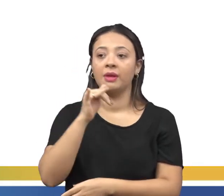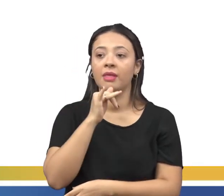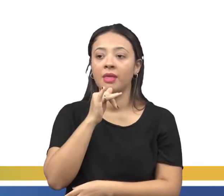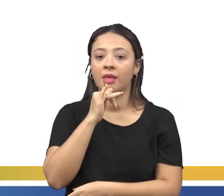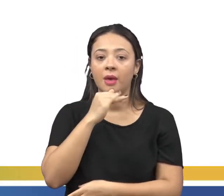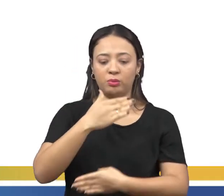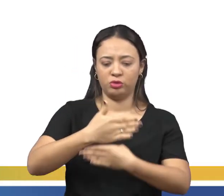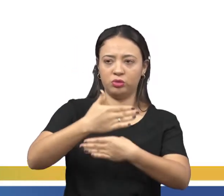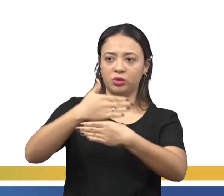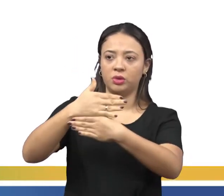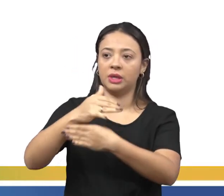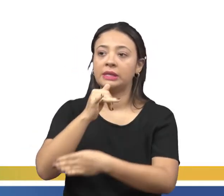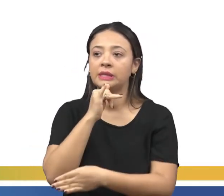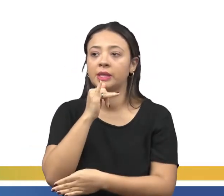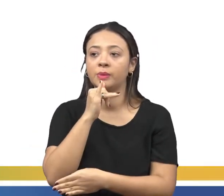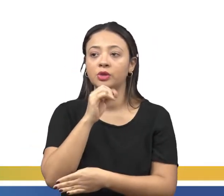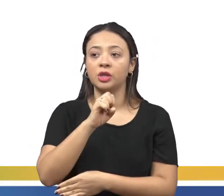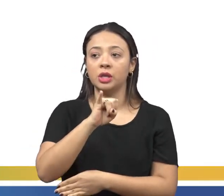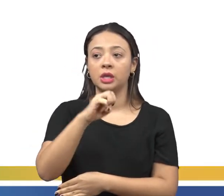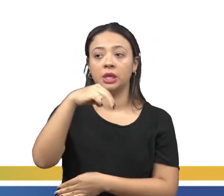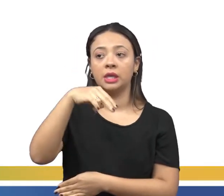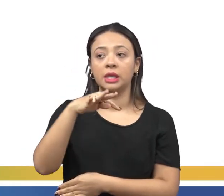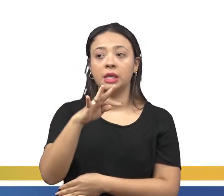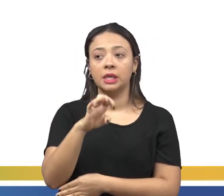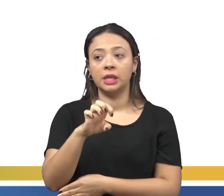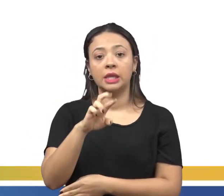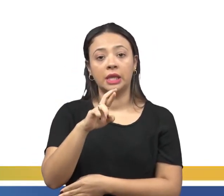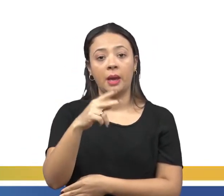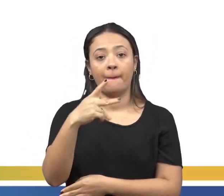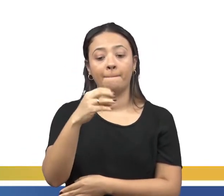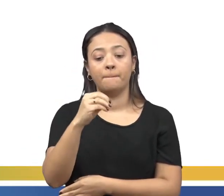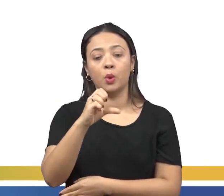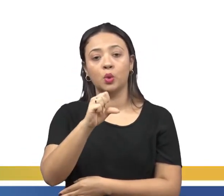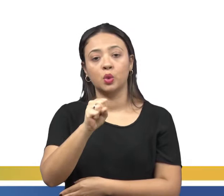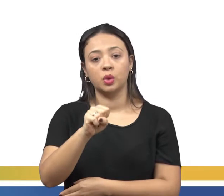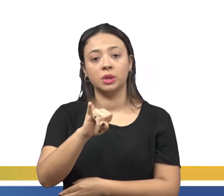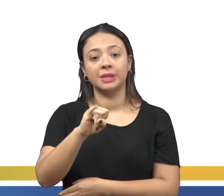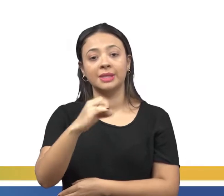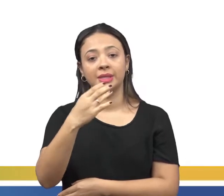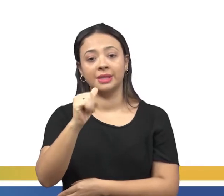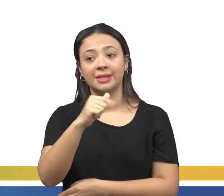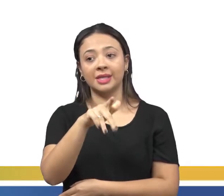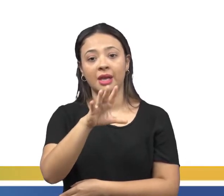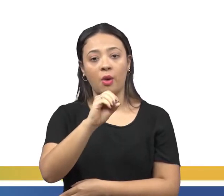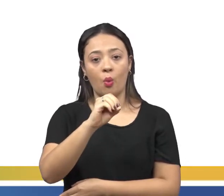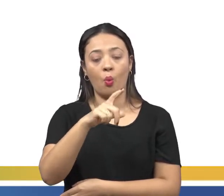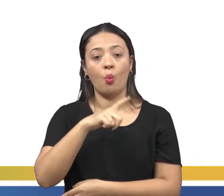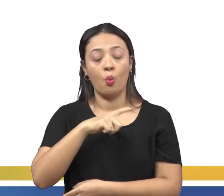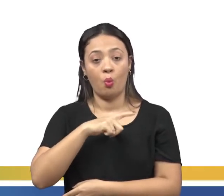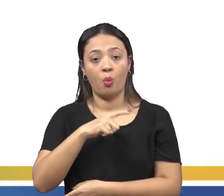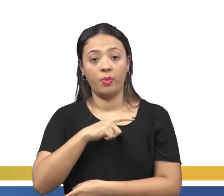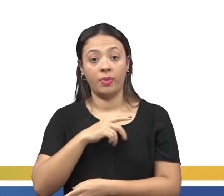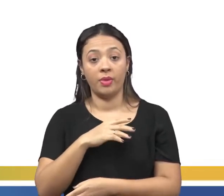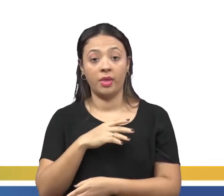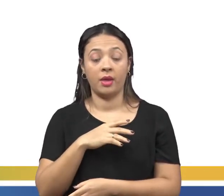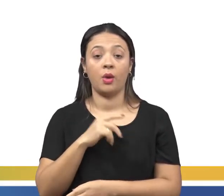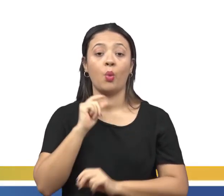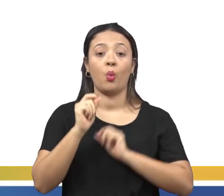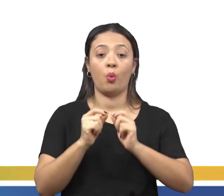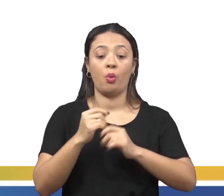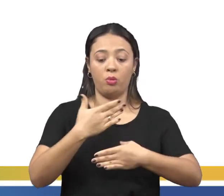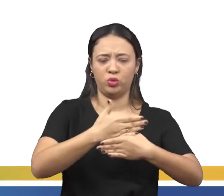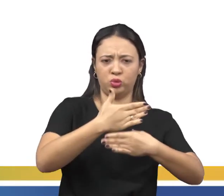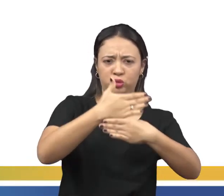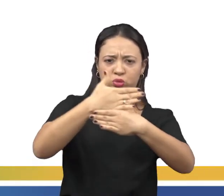de interposição entre paisagem natural e paisagem cultural. Nessa paisagem a gente pode perceber